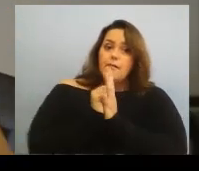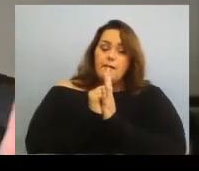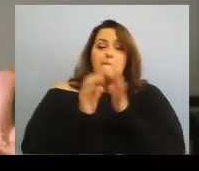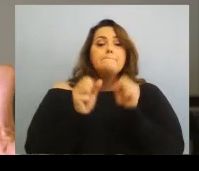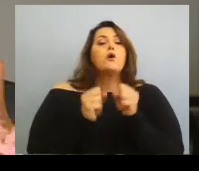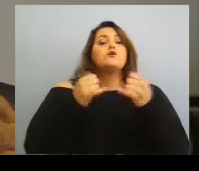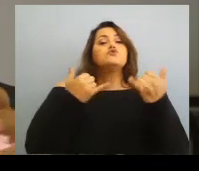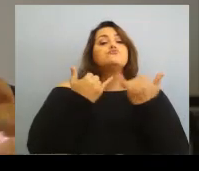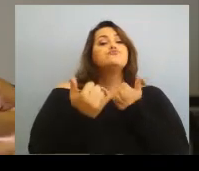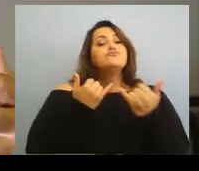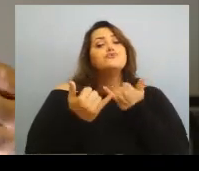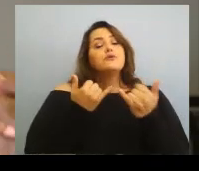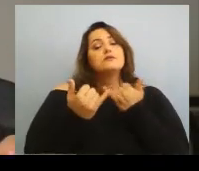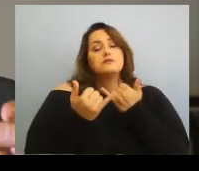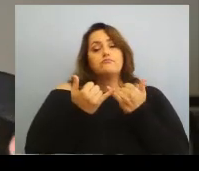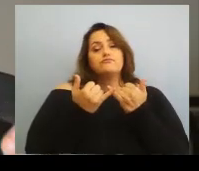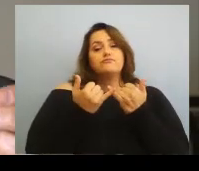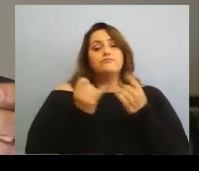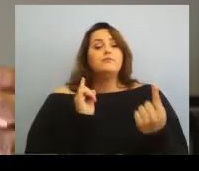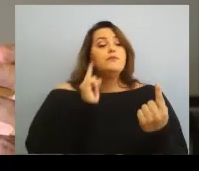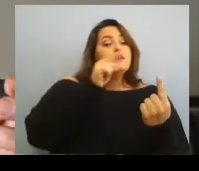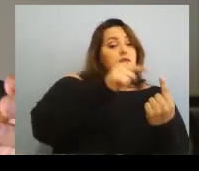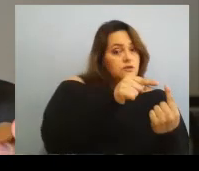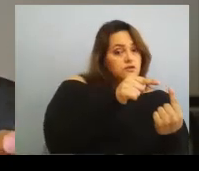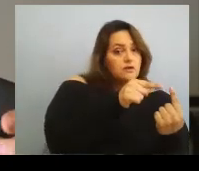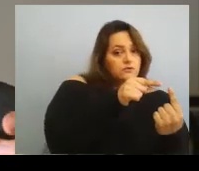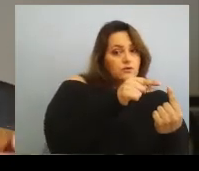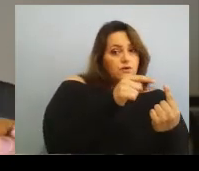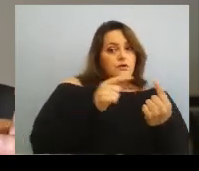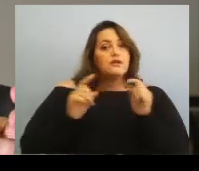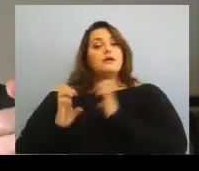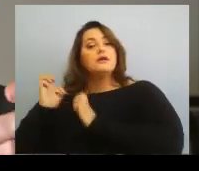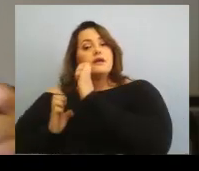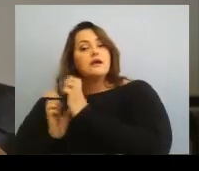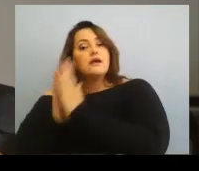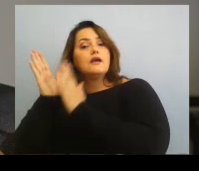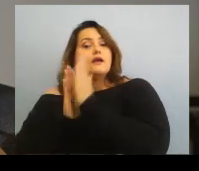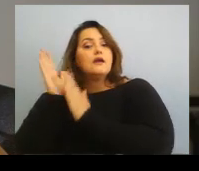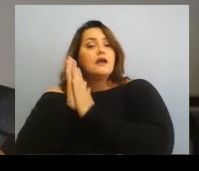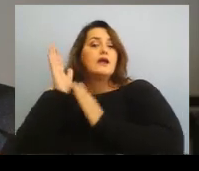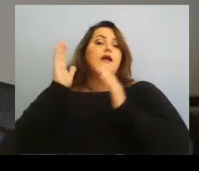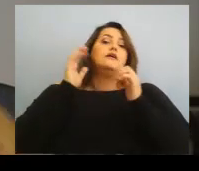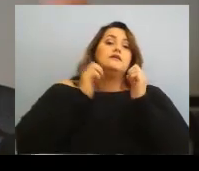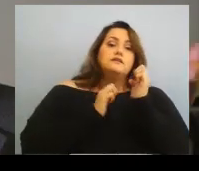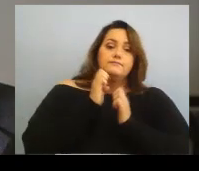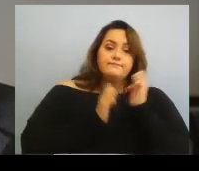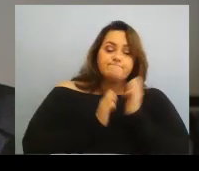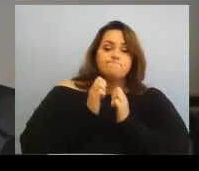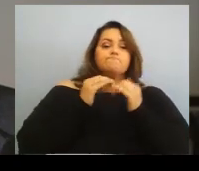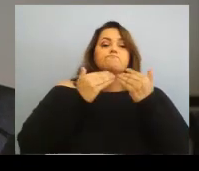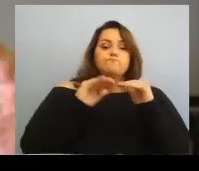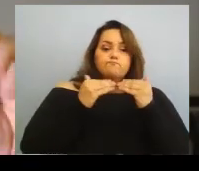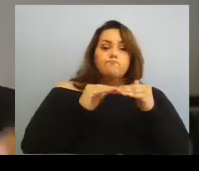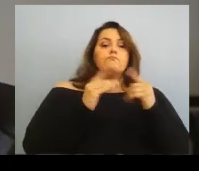Você pode, por exemplo, como destinador, como gerador, destinador e transportador, ter uma outra